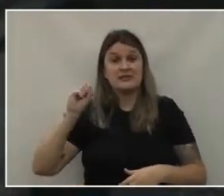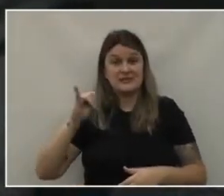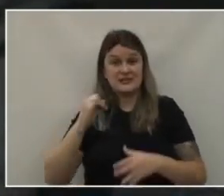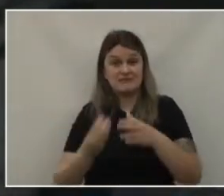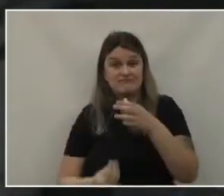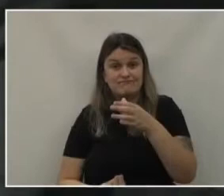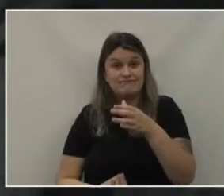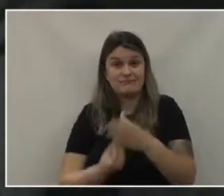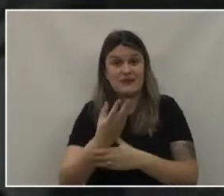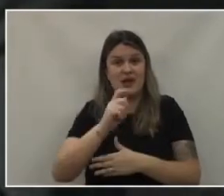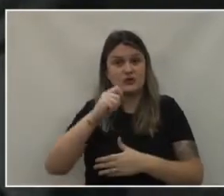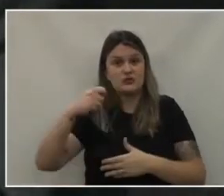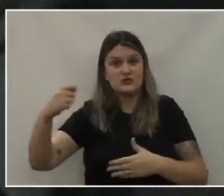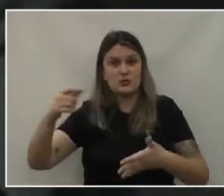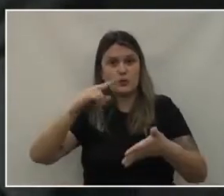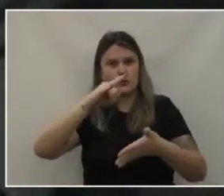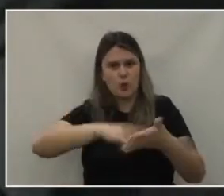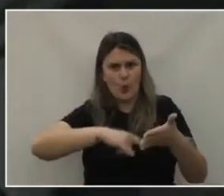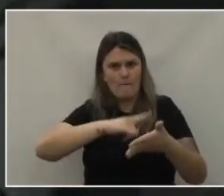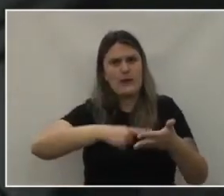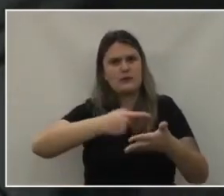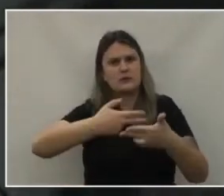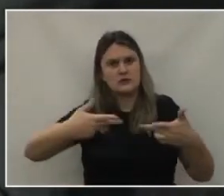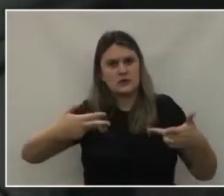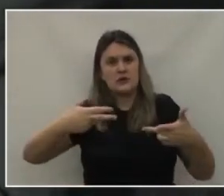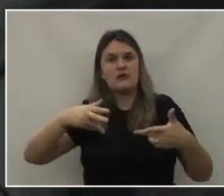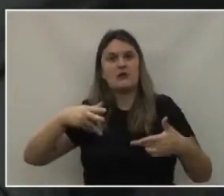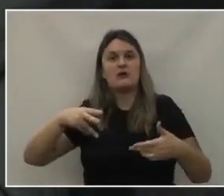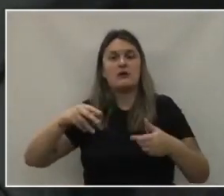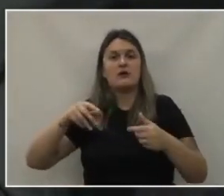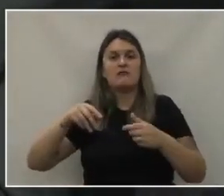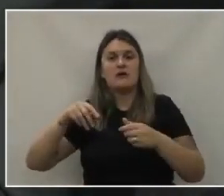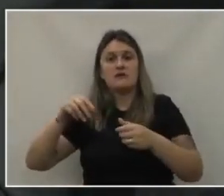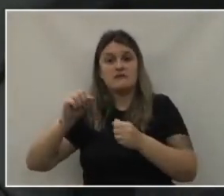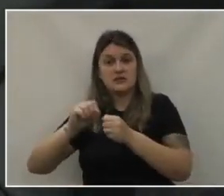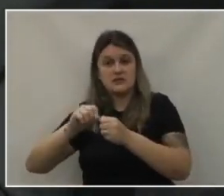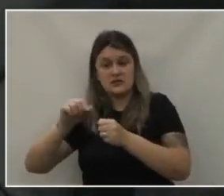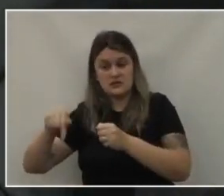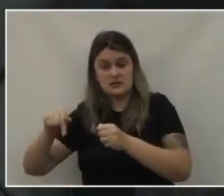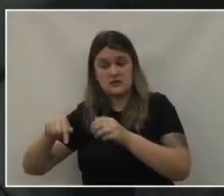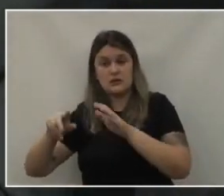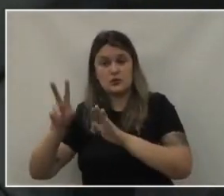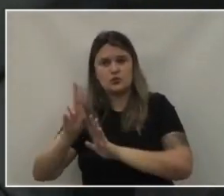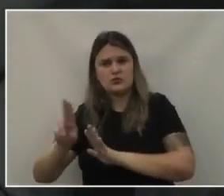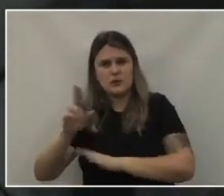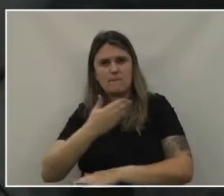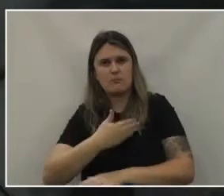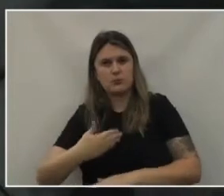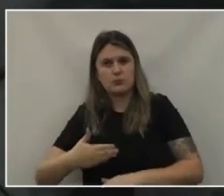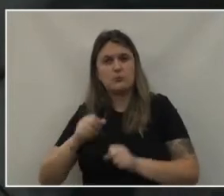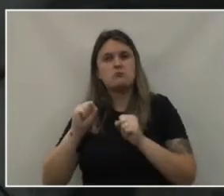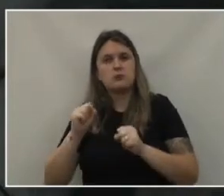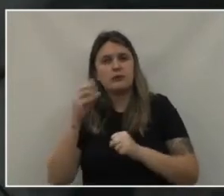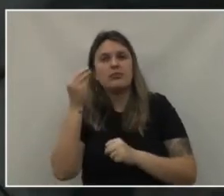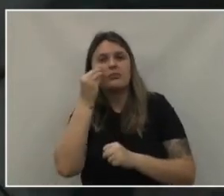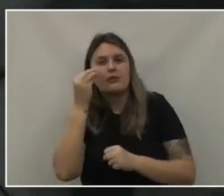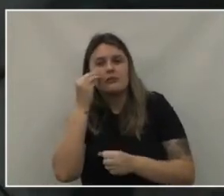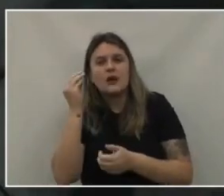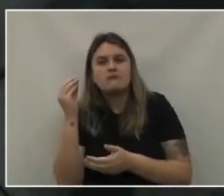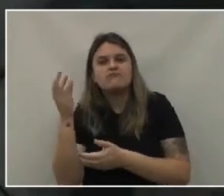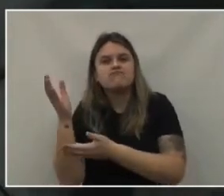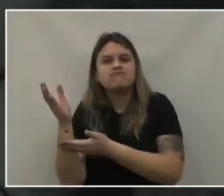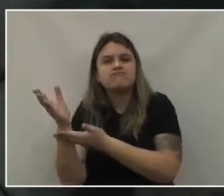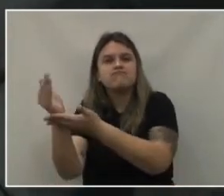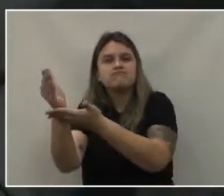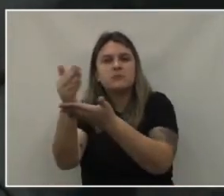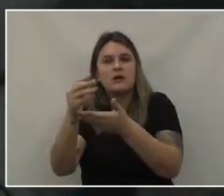associação documentada, vai ser passada aqui como utilidade pública, podendo assim buscar